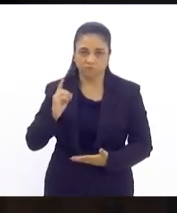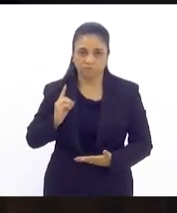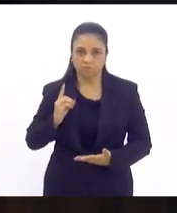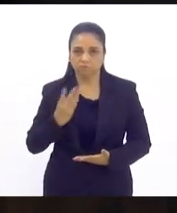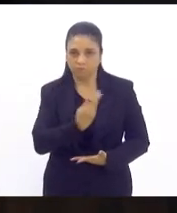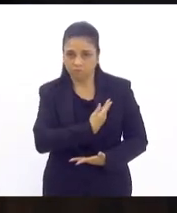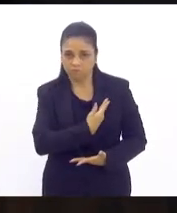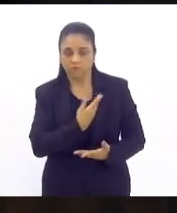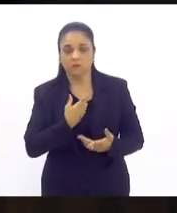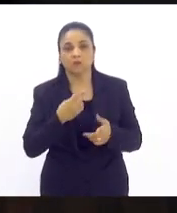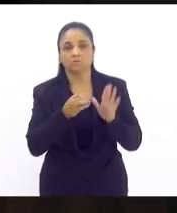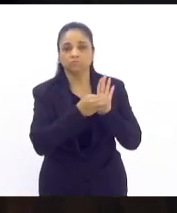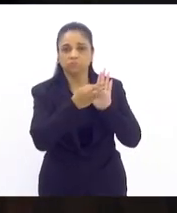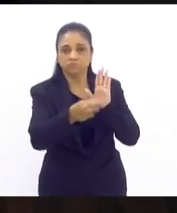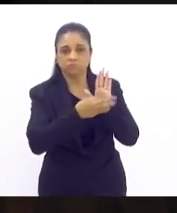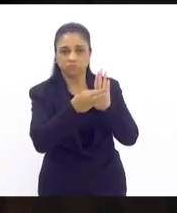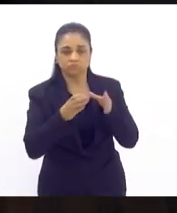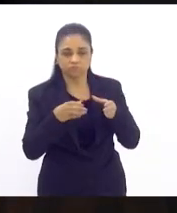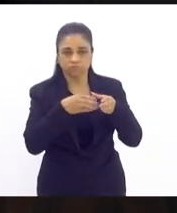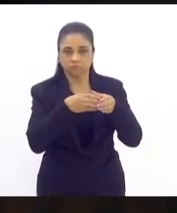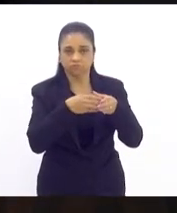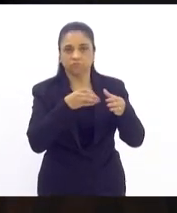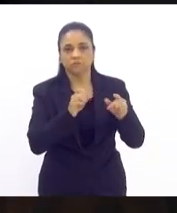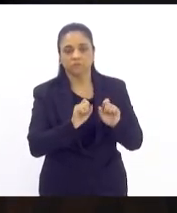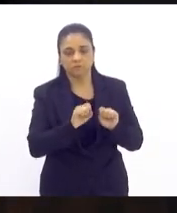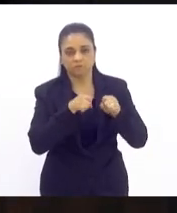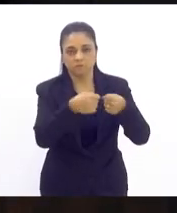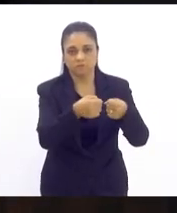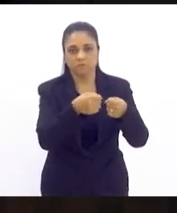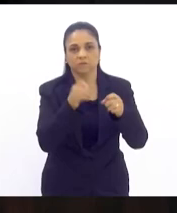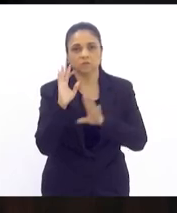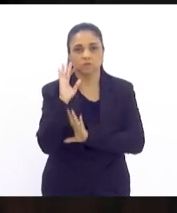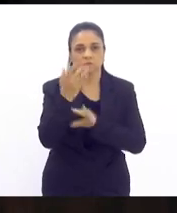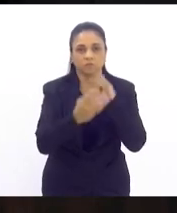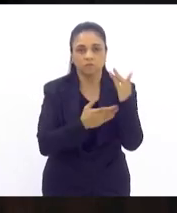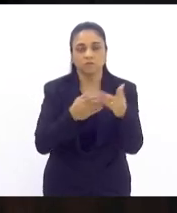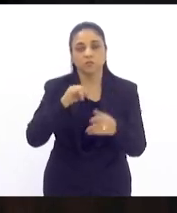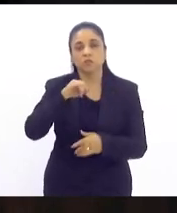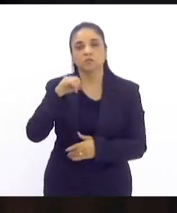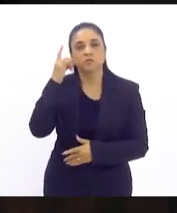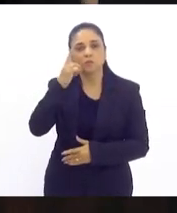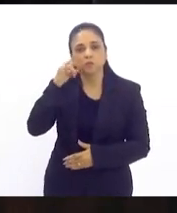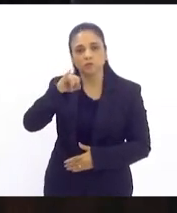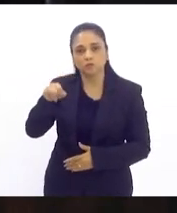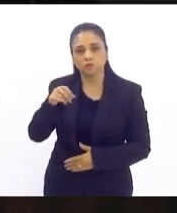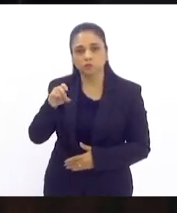para emitir parecer pela comissão de Defesa do meio ambiente deputado Jorge Felipe Neto